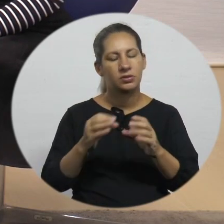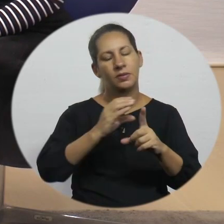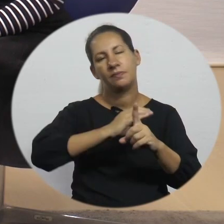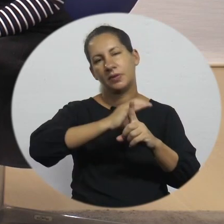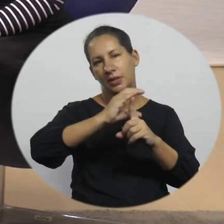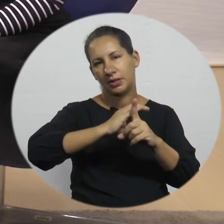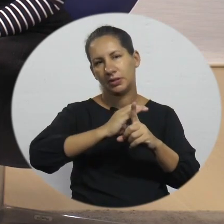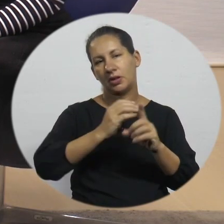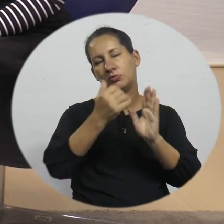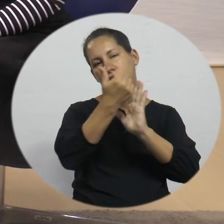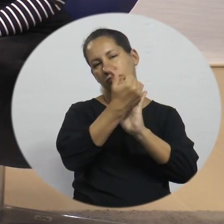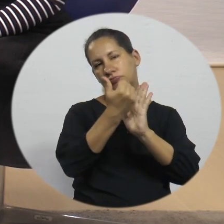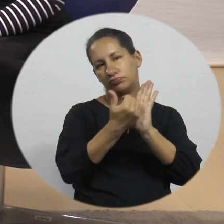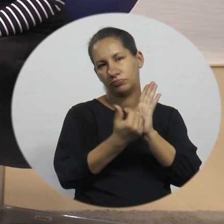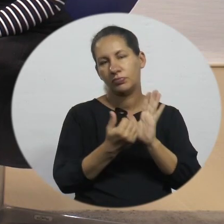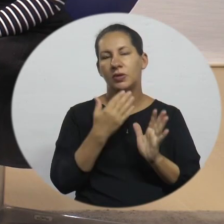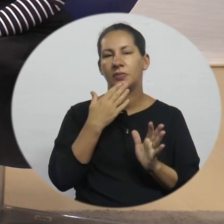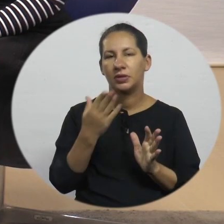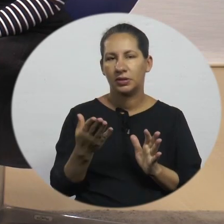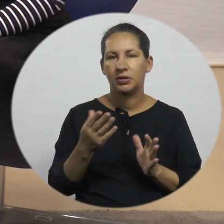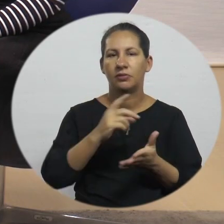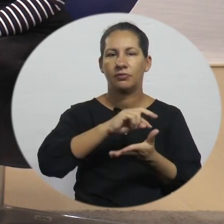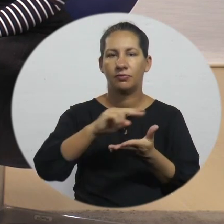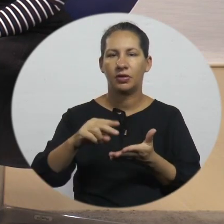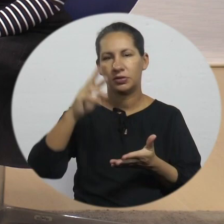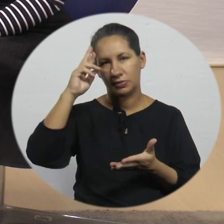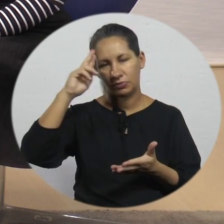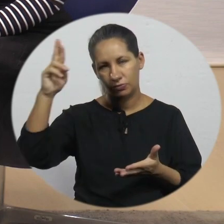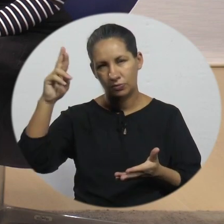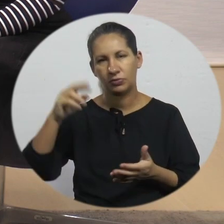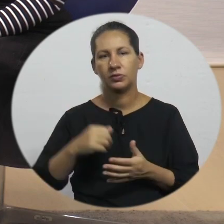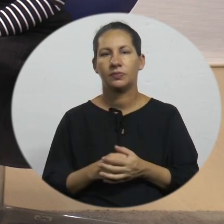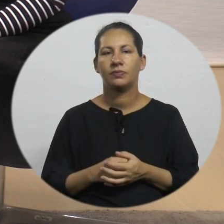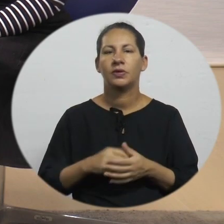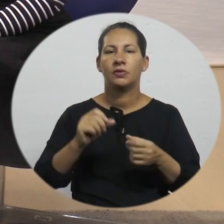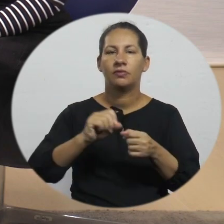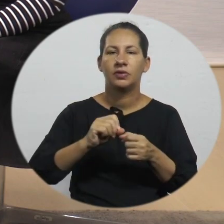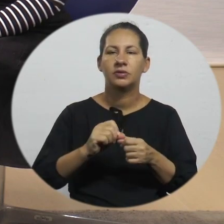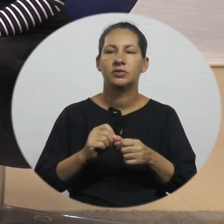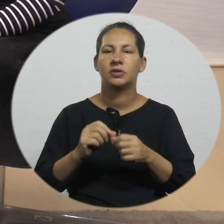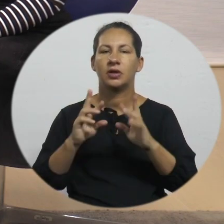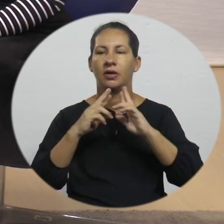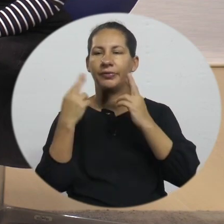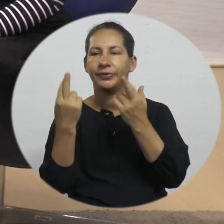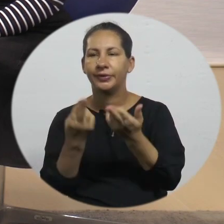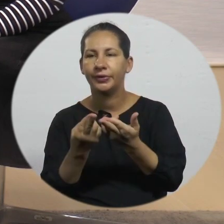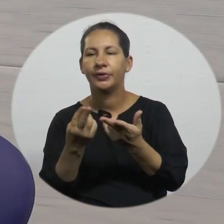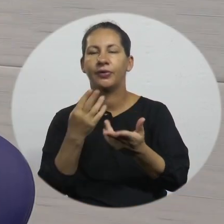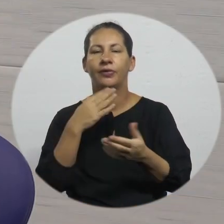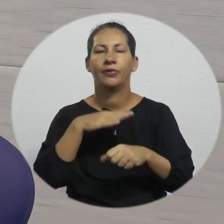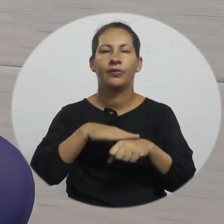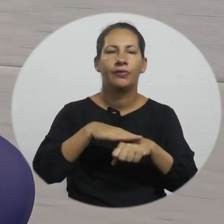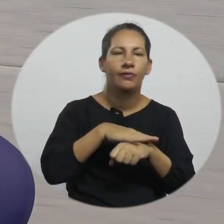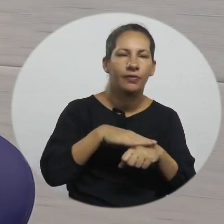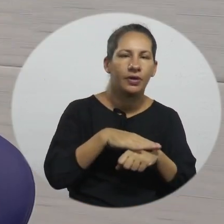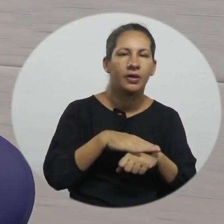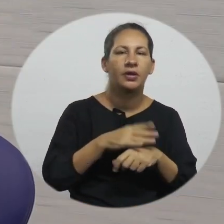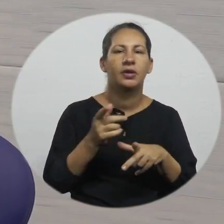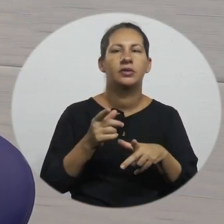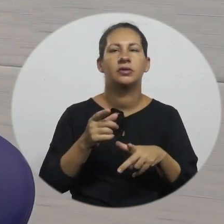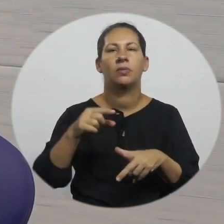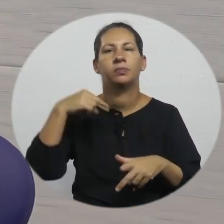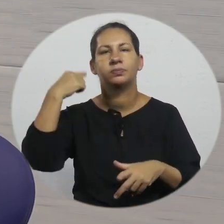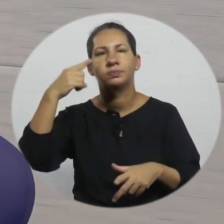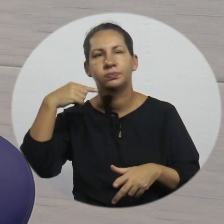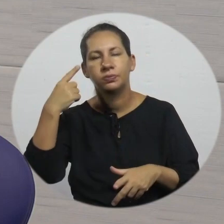um calendário, solicitar apoio dos membros da Corte para que a gente possa fazer rodas de conversa envolvendo servidores,